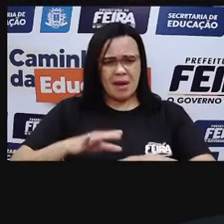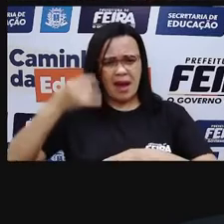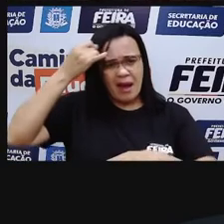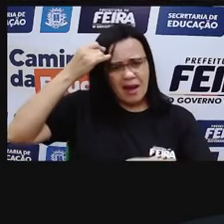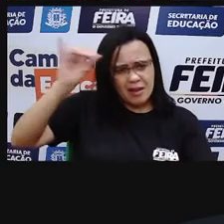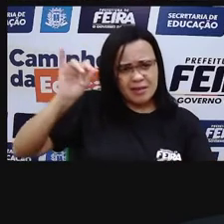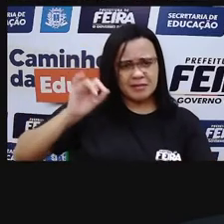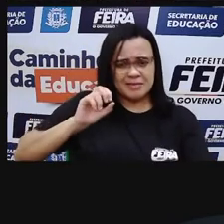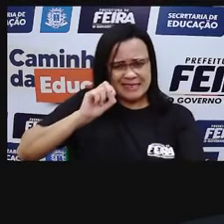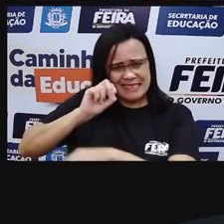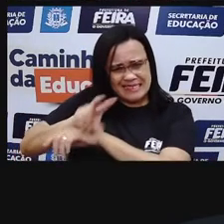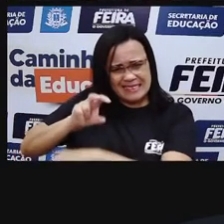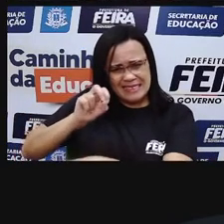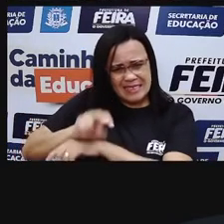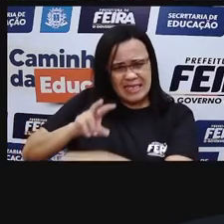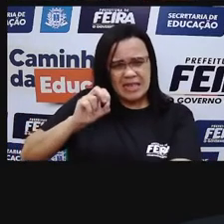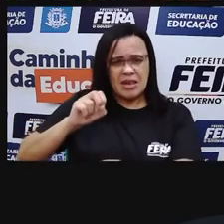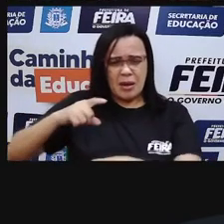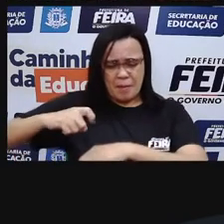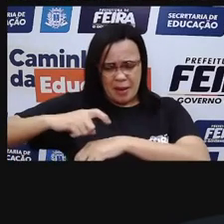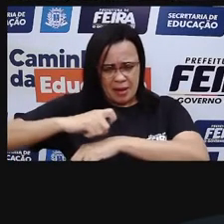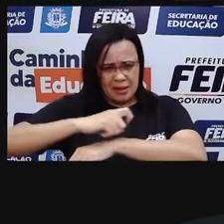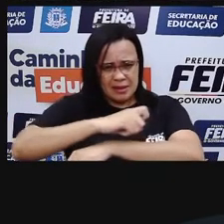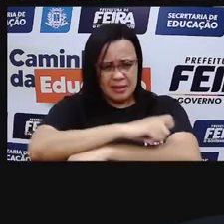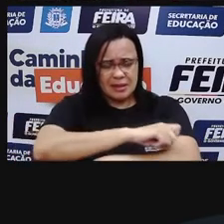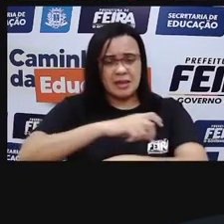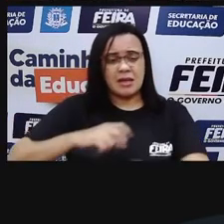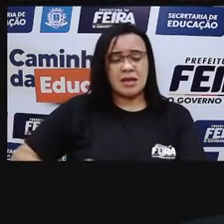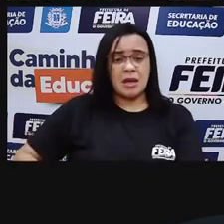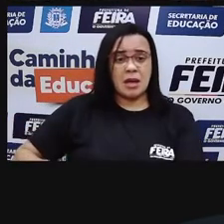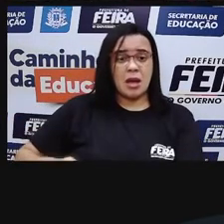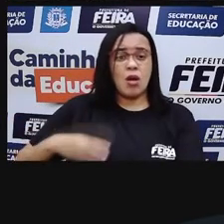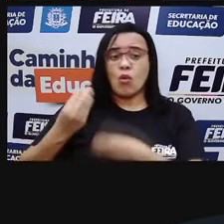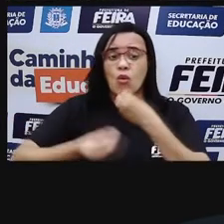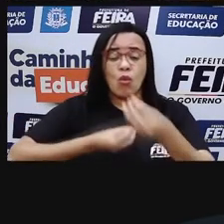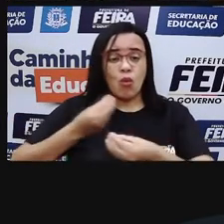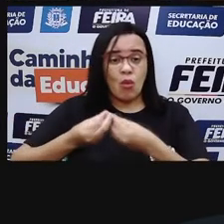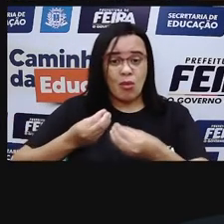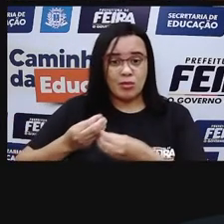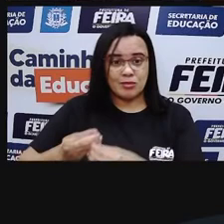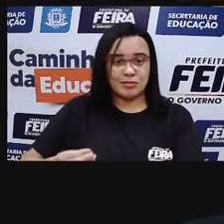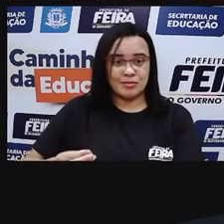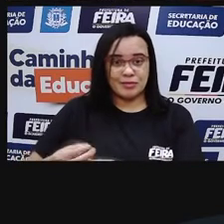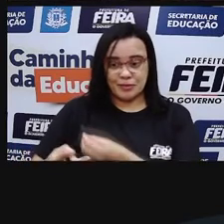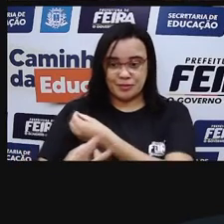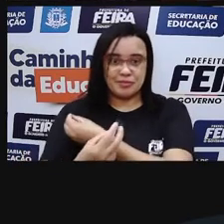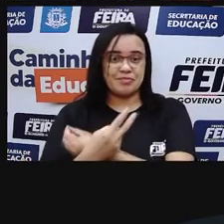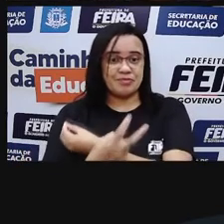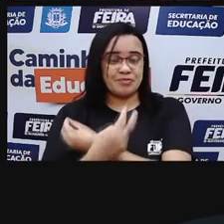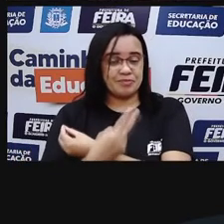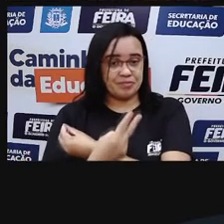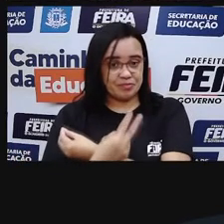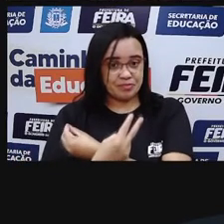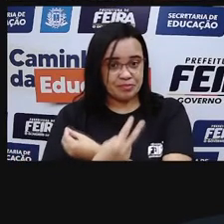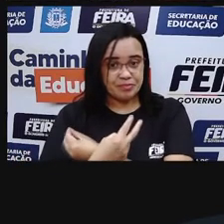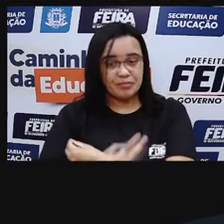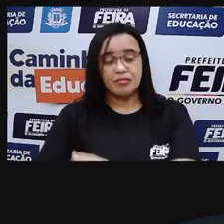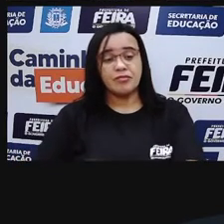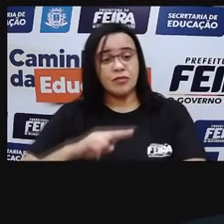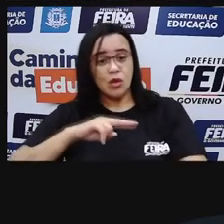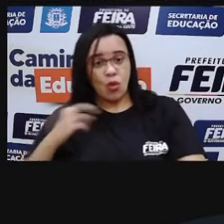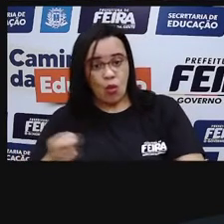esses vírus, bactérias que causam doenças, esses seres patogênicos? O que é que eles fazem? O nosso corpo